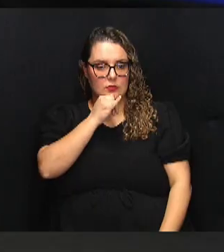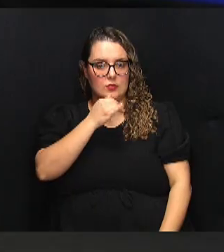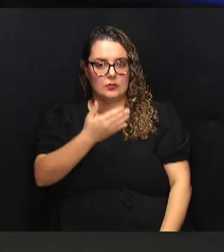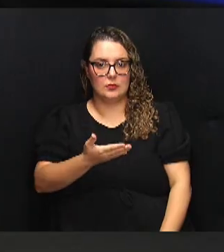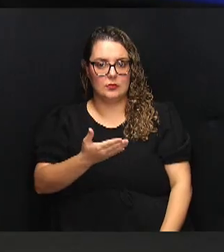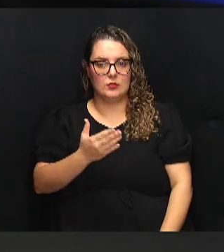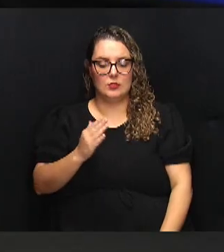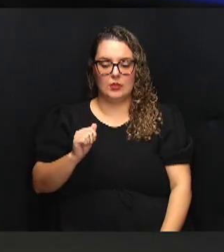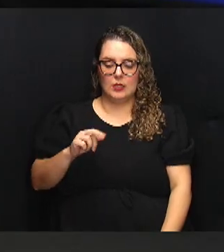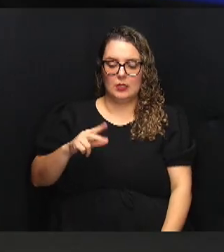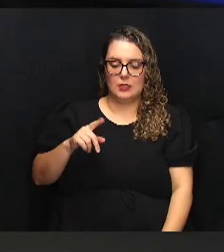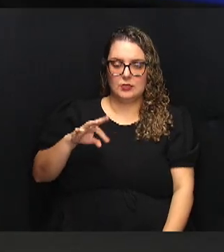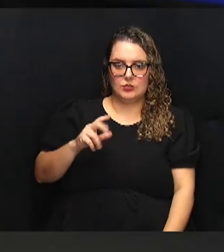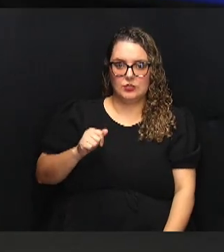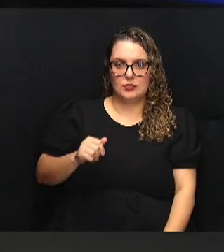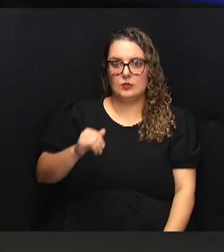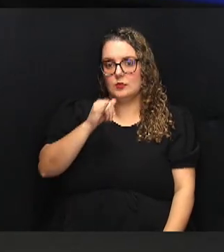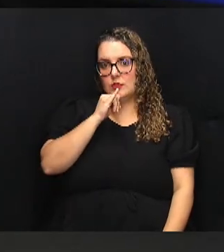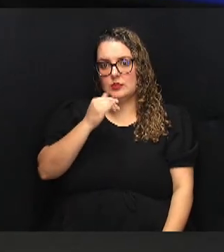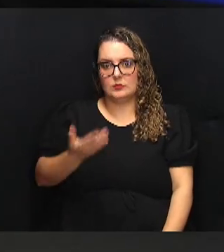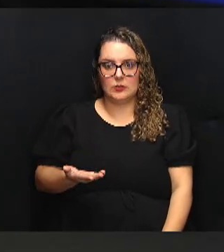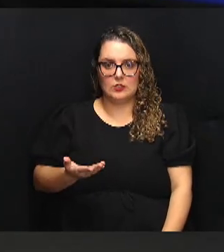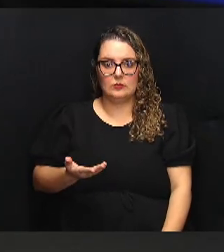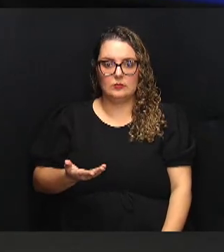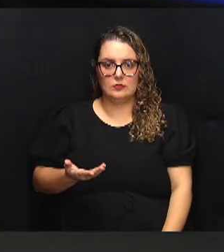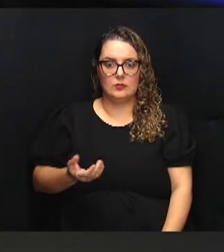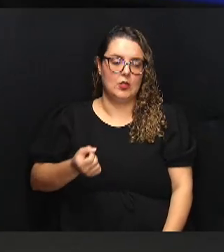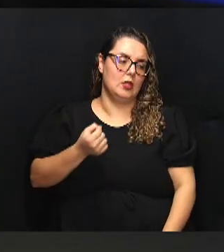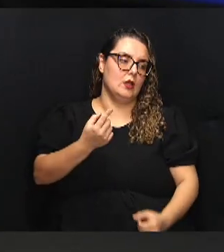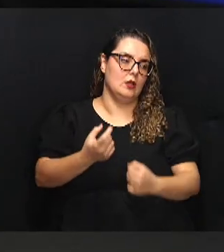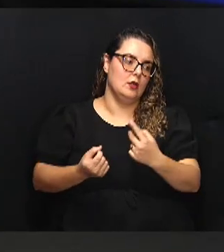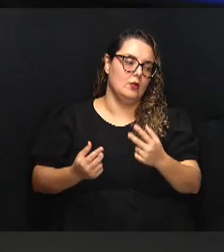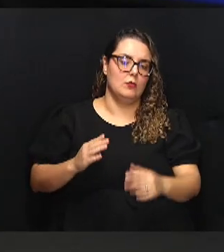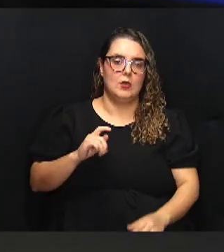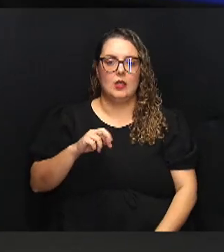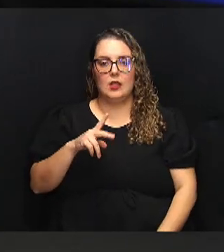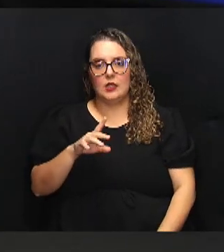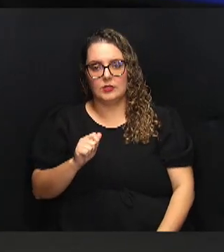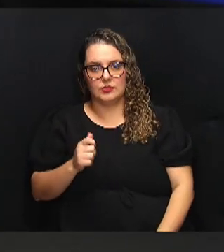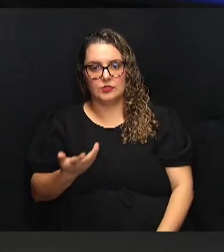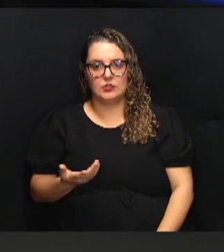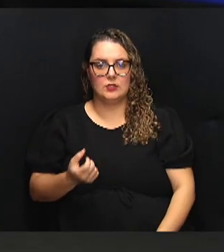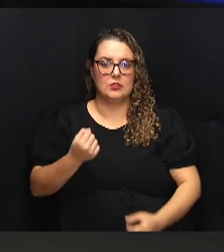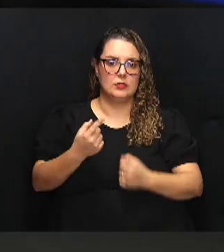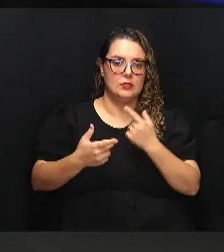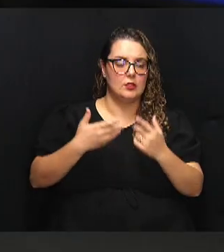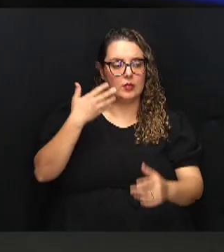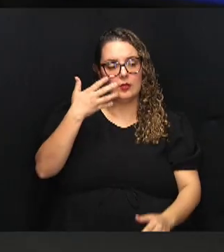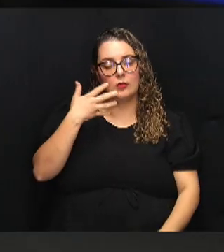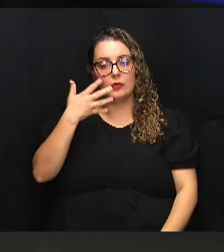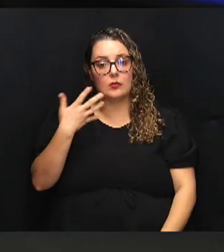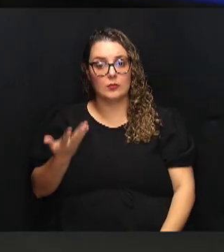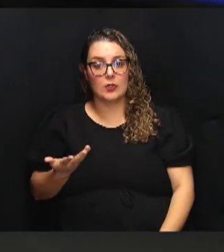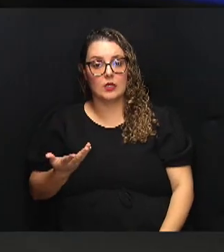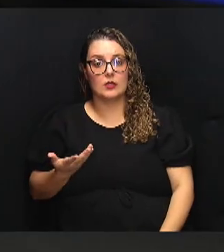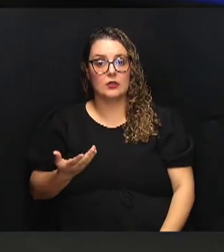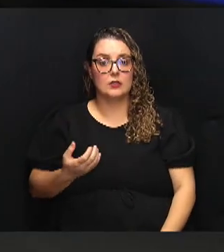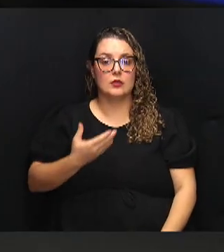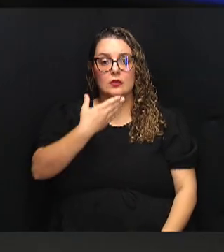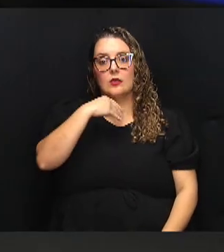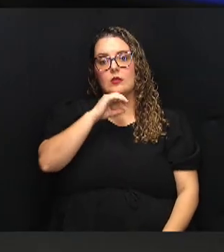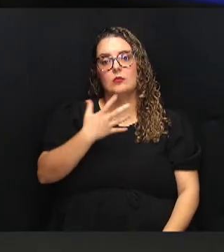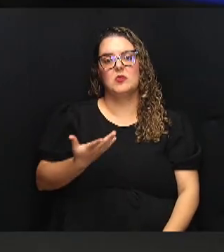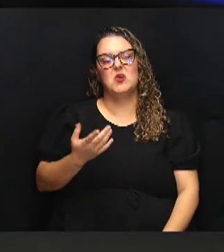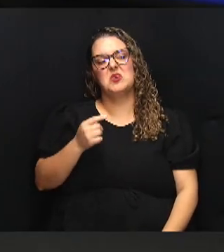da cartilha. Então vamos supor que saia alguma cartilha ou tenha alguma palestra que algum pai tenha ficado